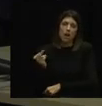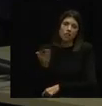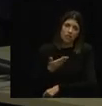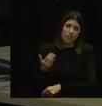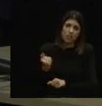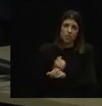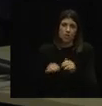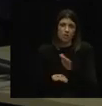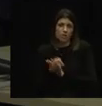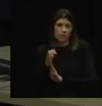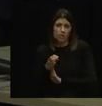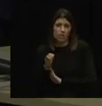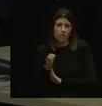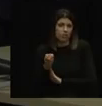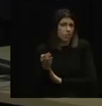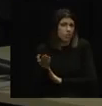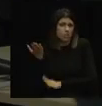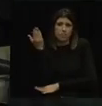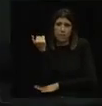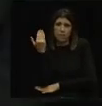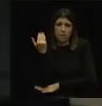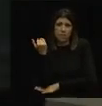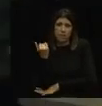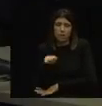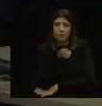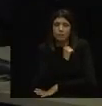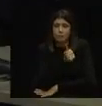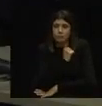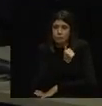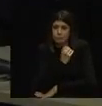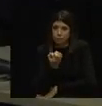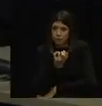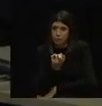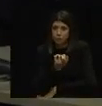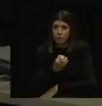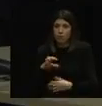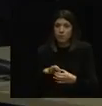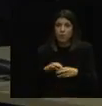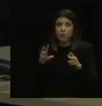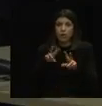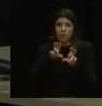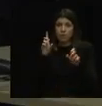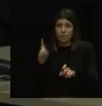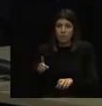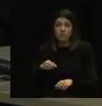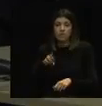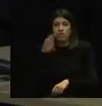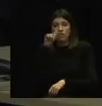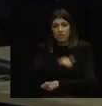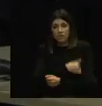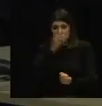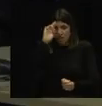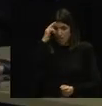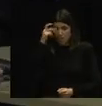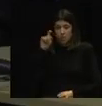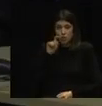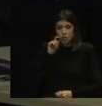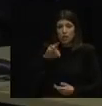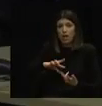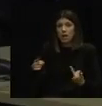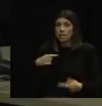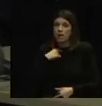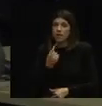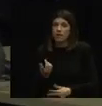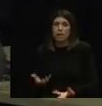de trabalho serem constantemente desvalorizados. No pilar 6, uma cidade resiliente e segura, a Câmara